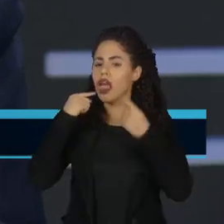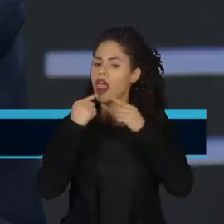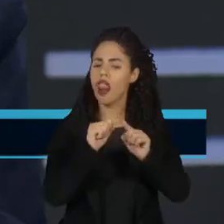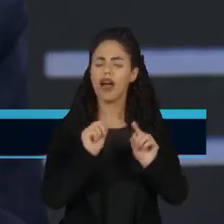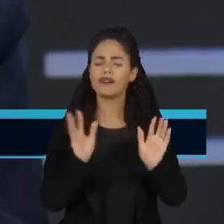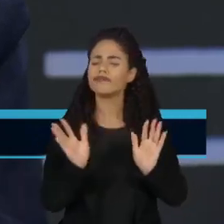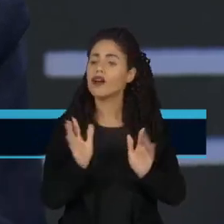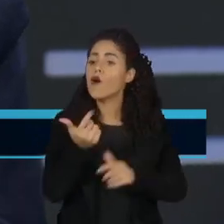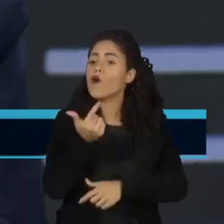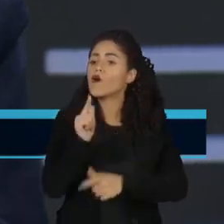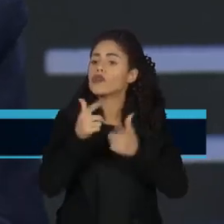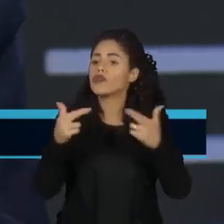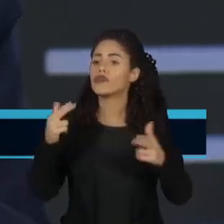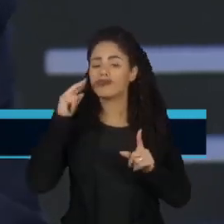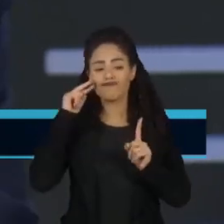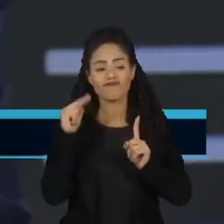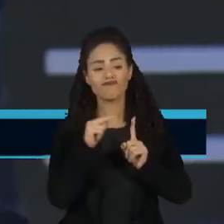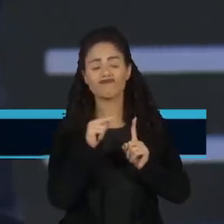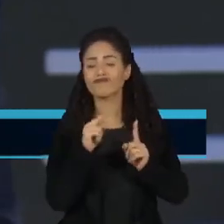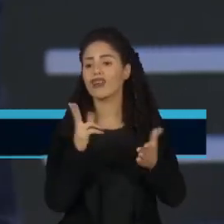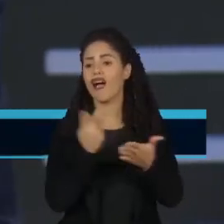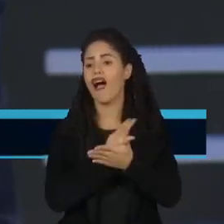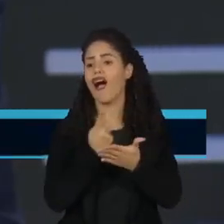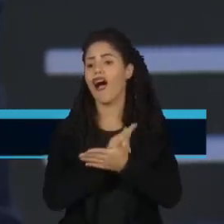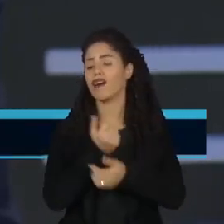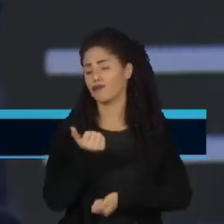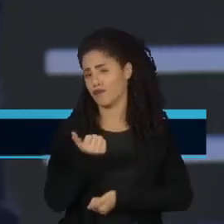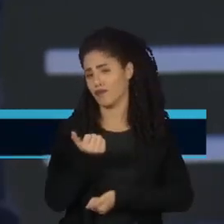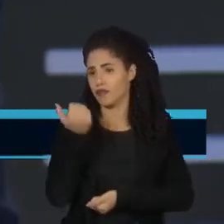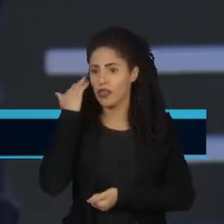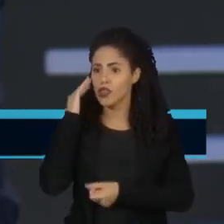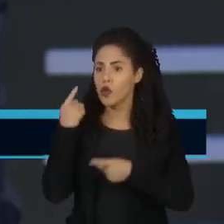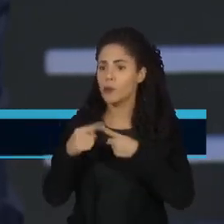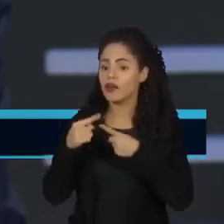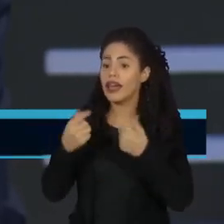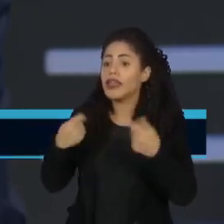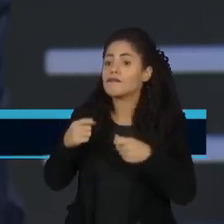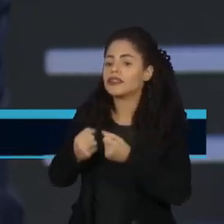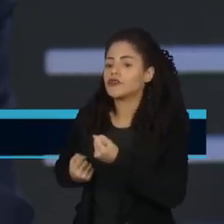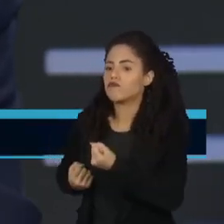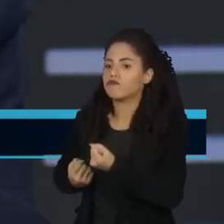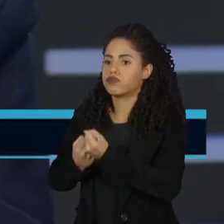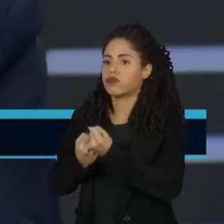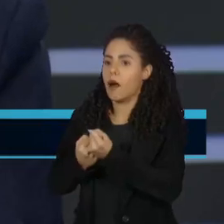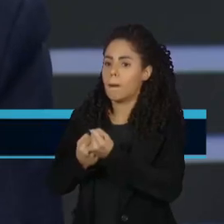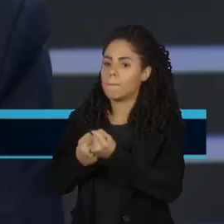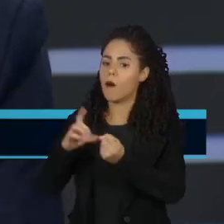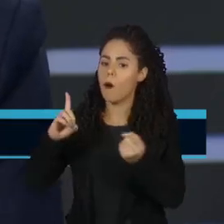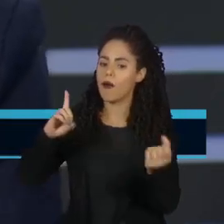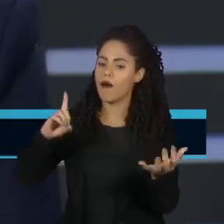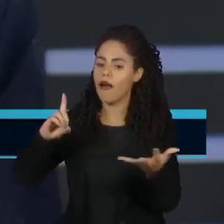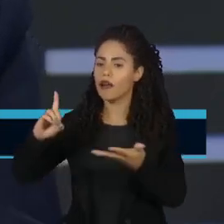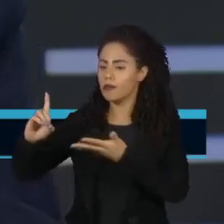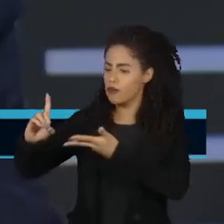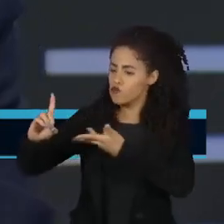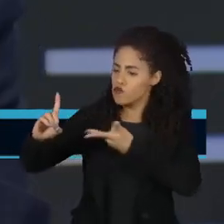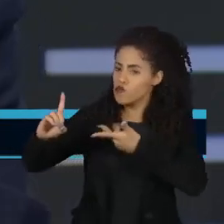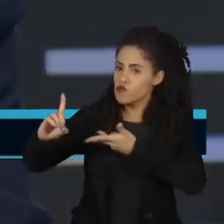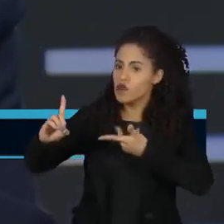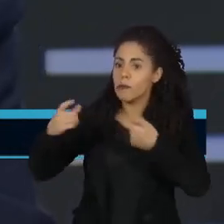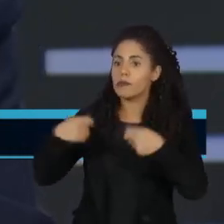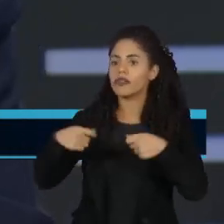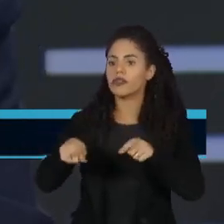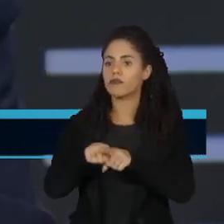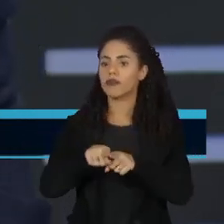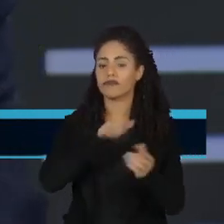está olhando o alvo errado, mas é construir a base política ele não tem. O Ministério é muito ruim, gasta